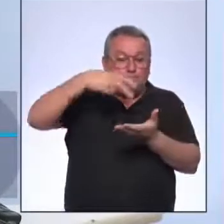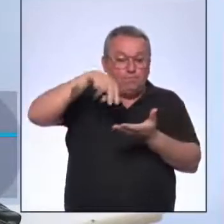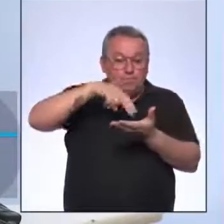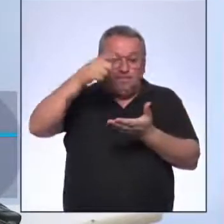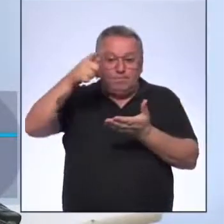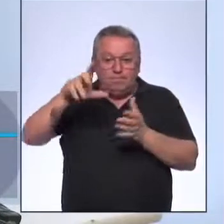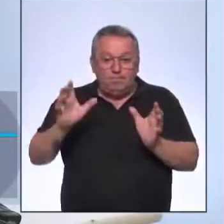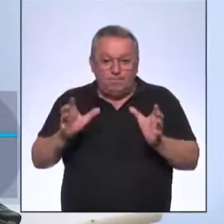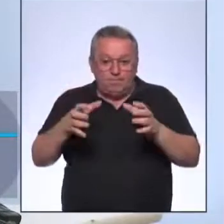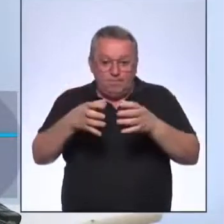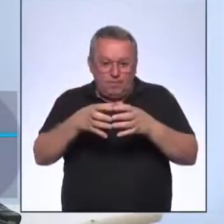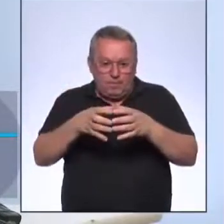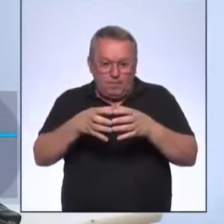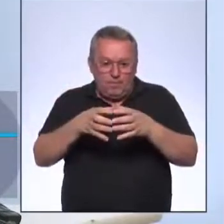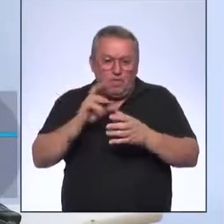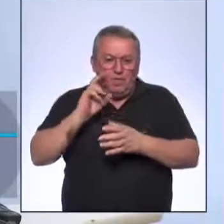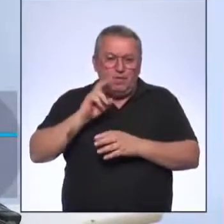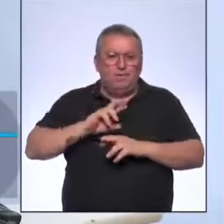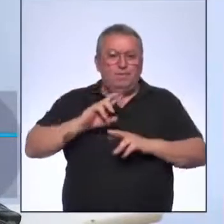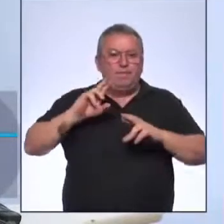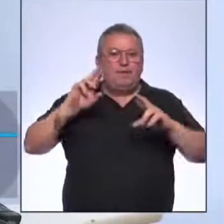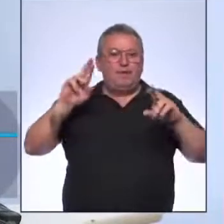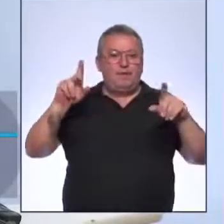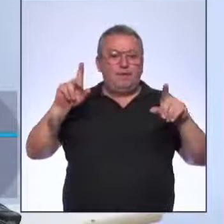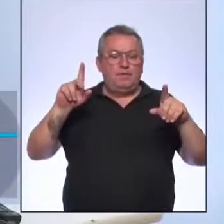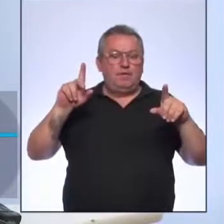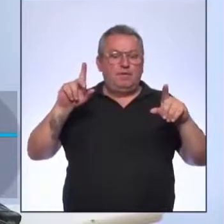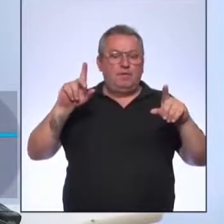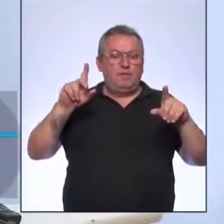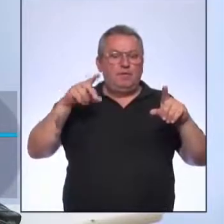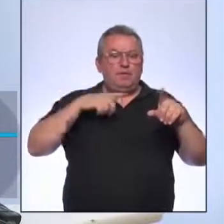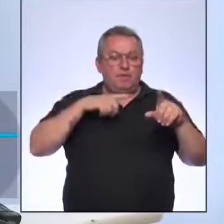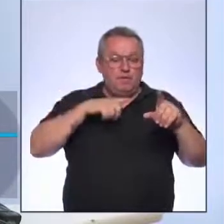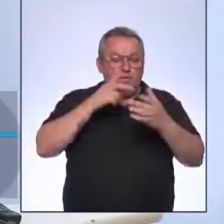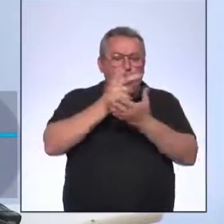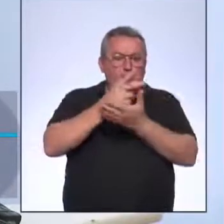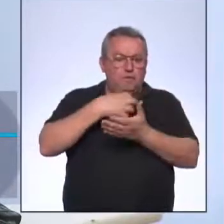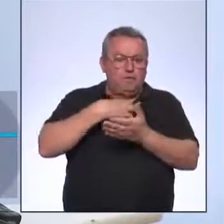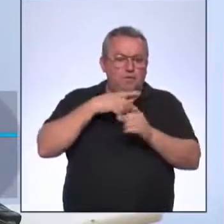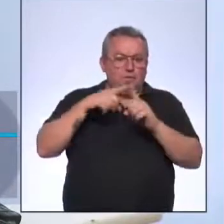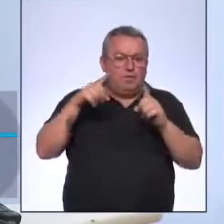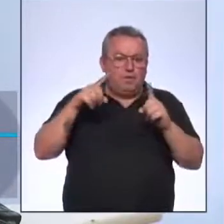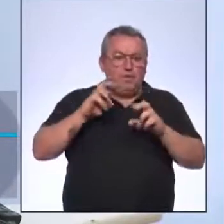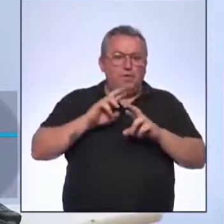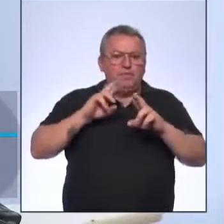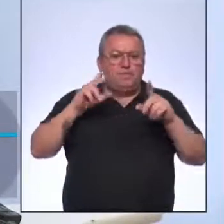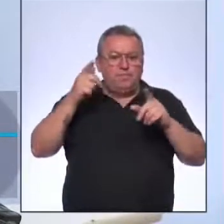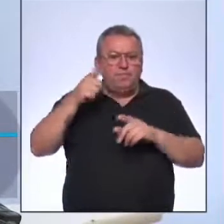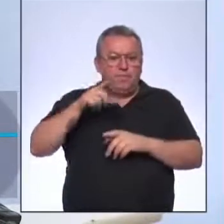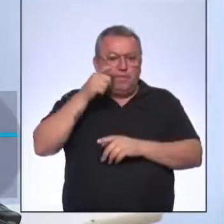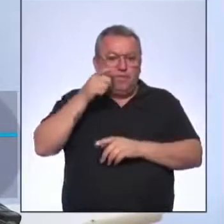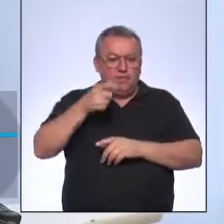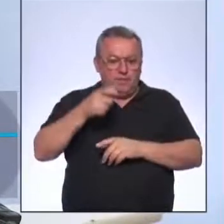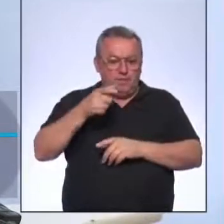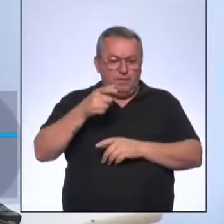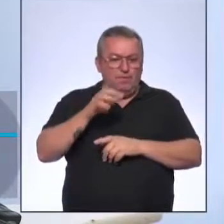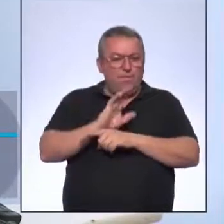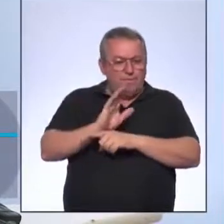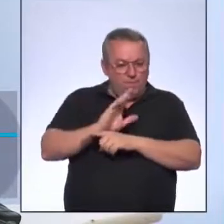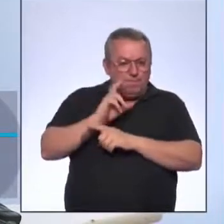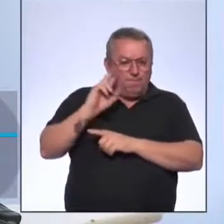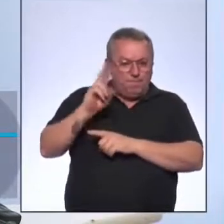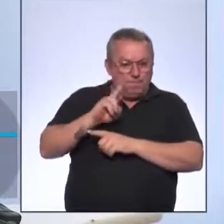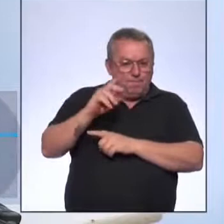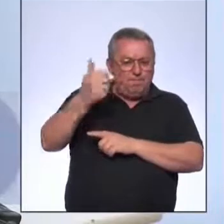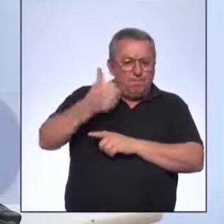outra tribo. Então já vai ser totalmente diferente, não. Também vai ter o mesmo estilo, mas vai ser em outro formato. Então prestem